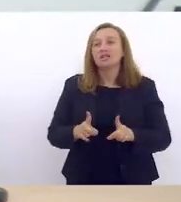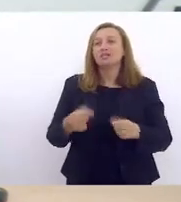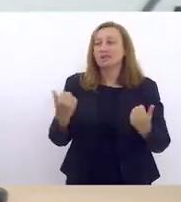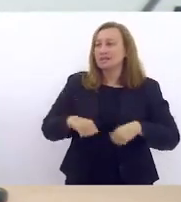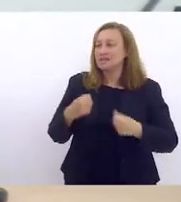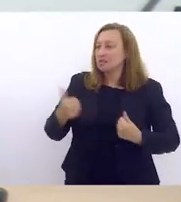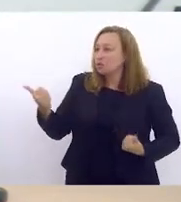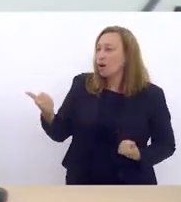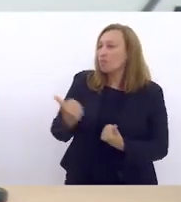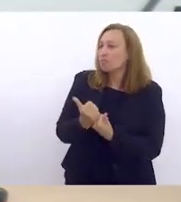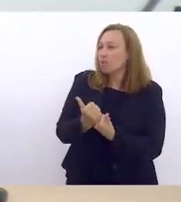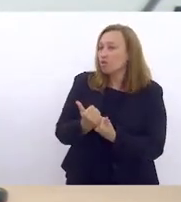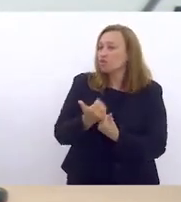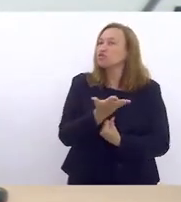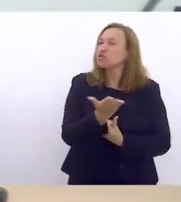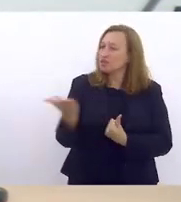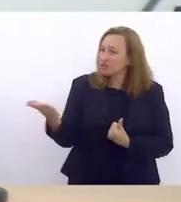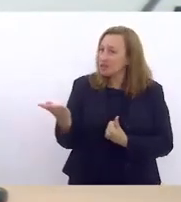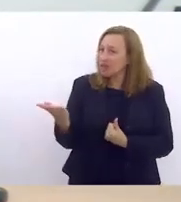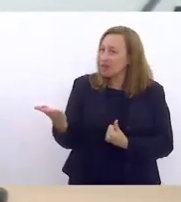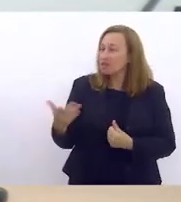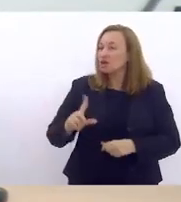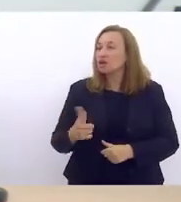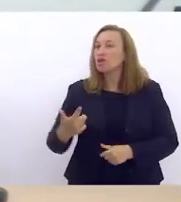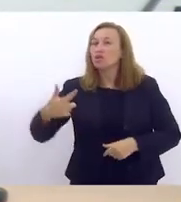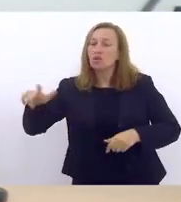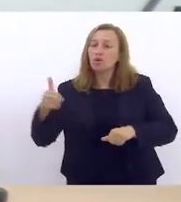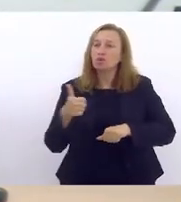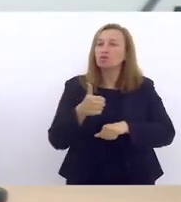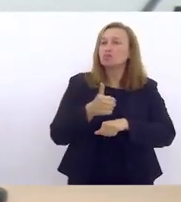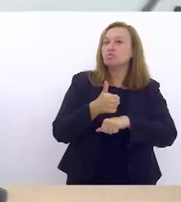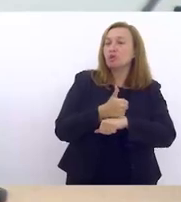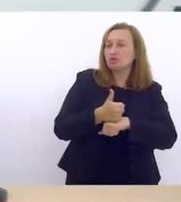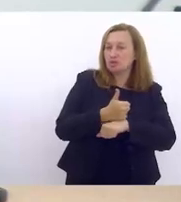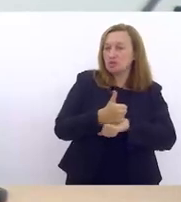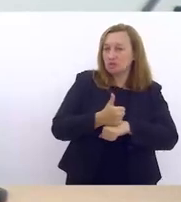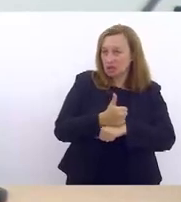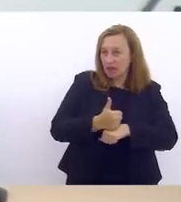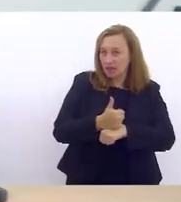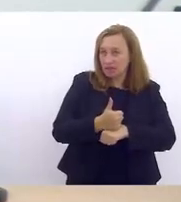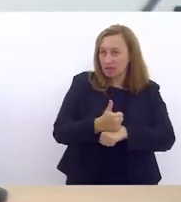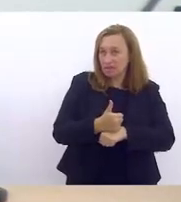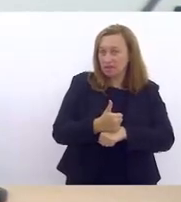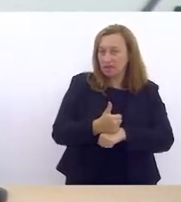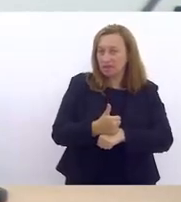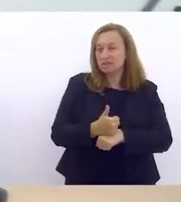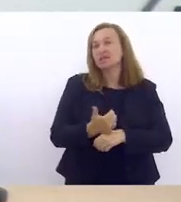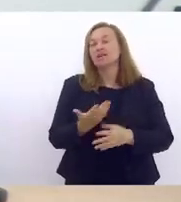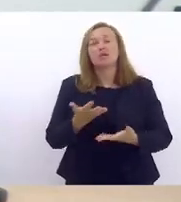né, não só com as doulas, mas também com os outros profissionais de atenção ao parto que possam estar nos apoiando, pelas